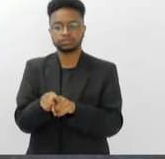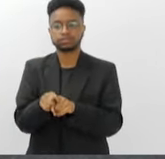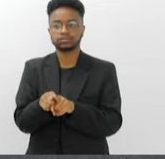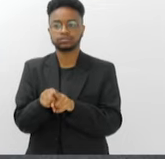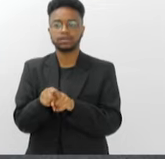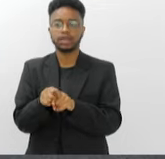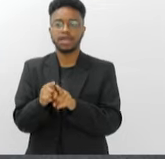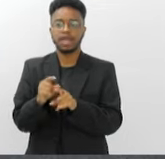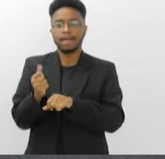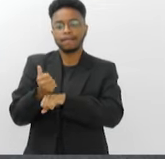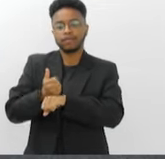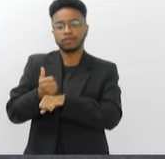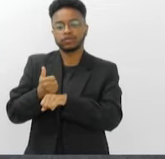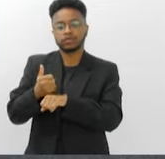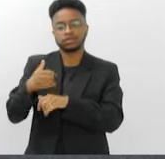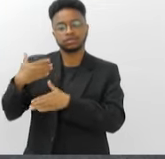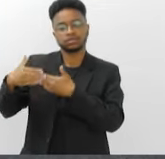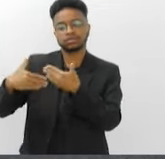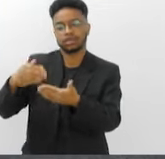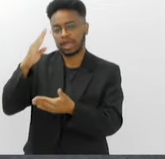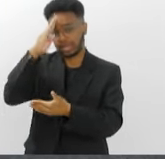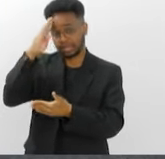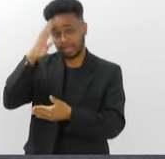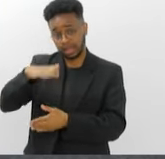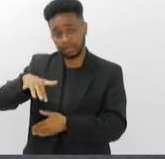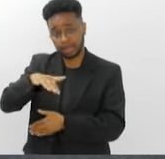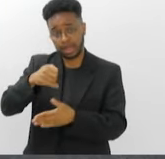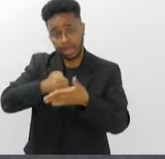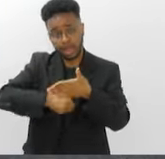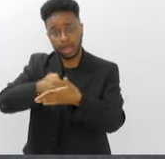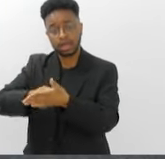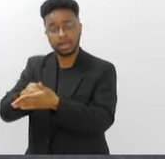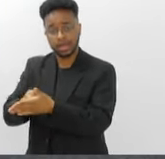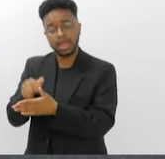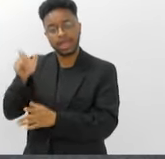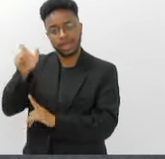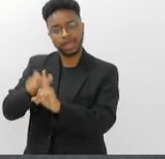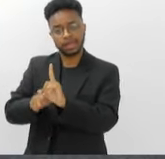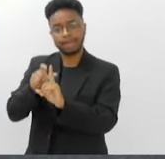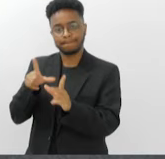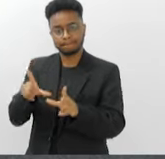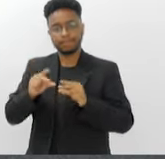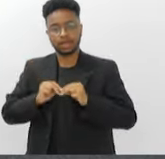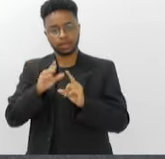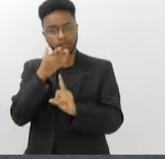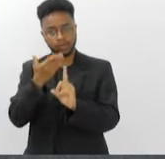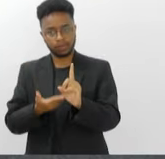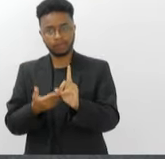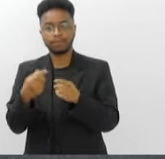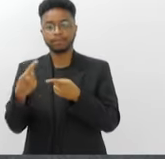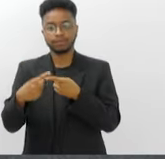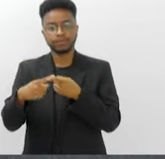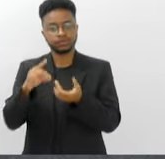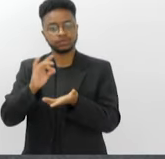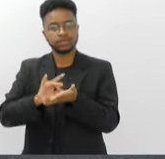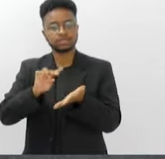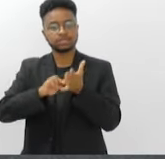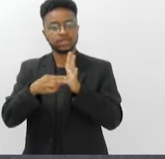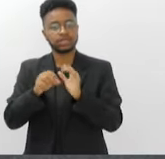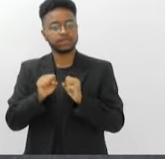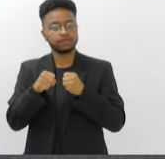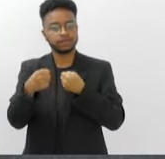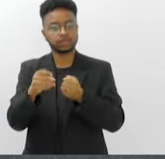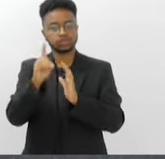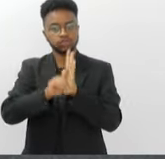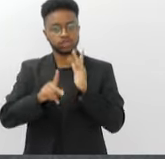a sua carreira acadêmica, profissional e militante, a Ana merece essa homenagem, porque isso é defender os direitos